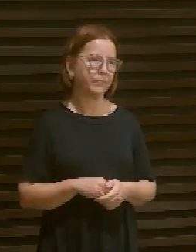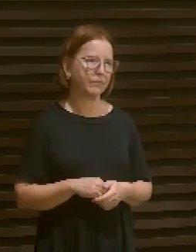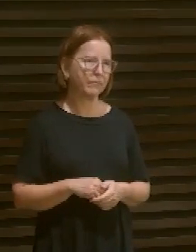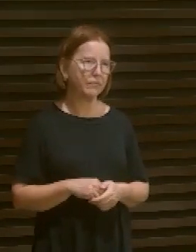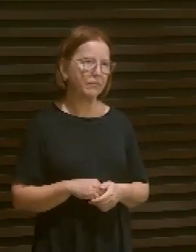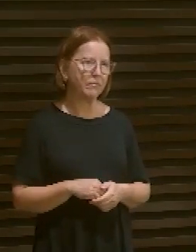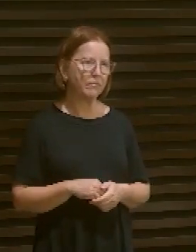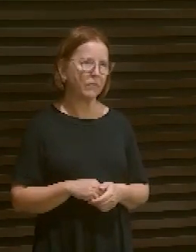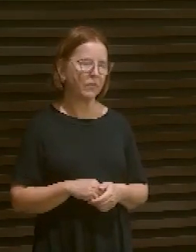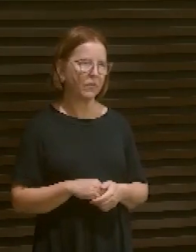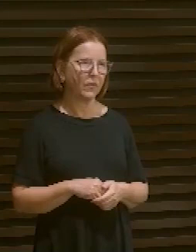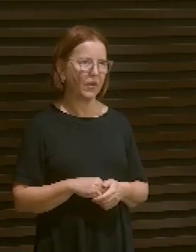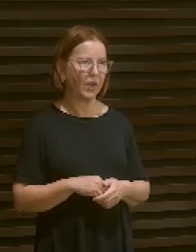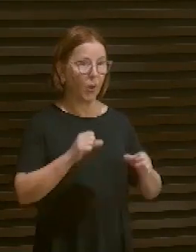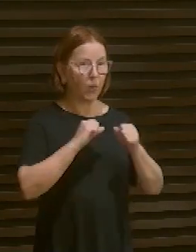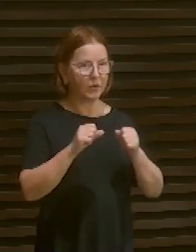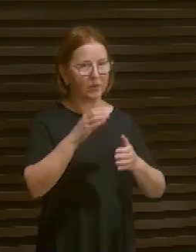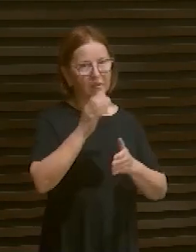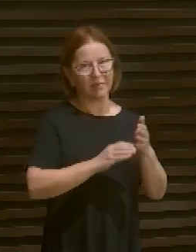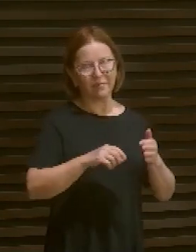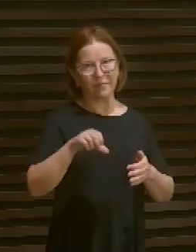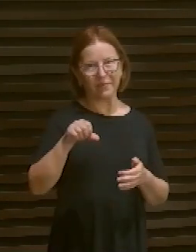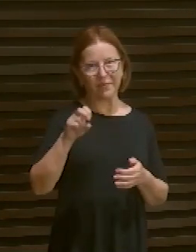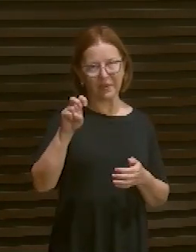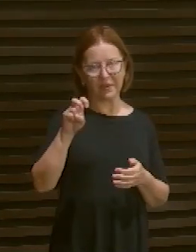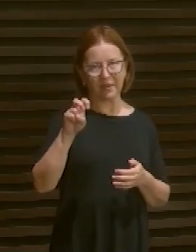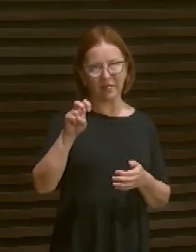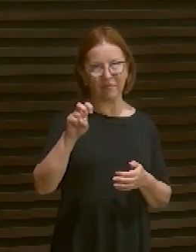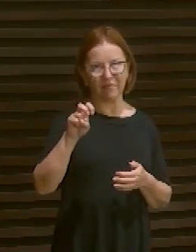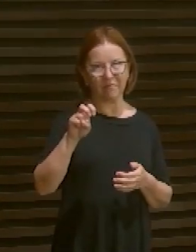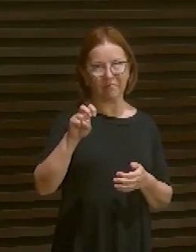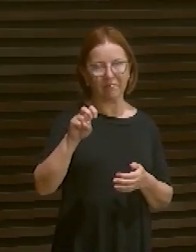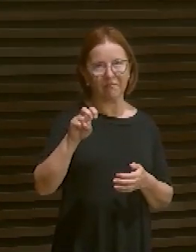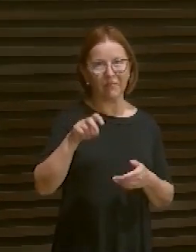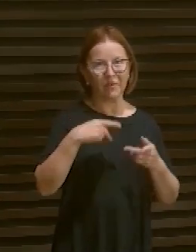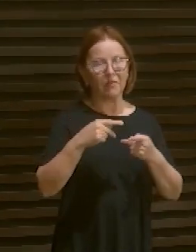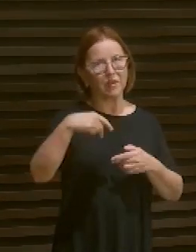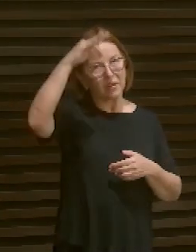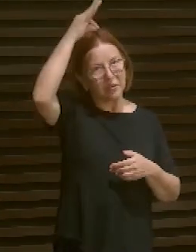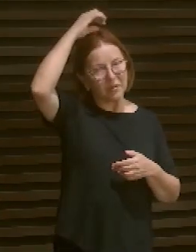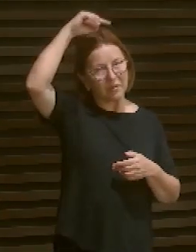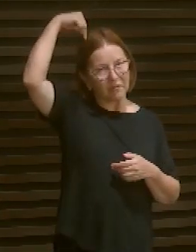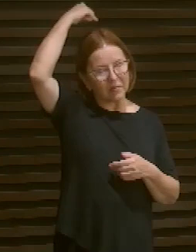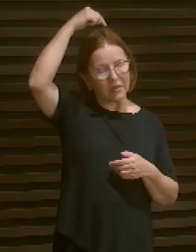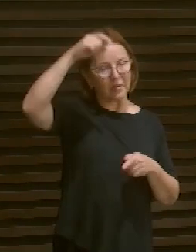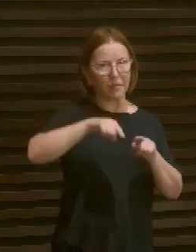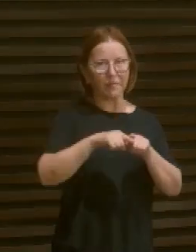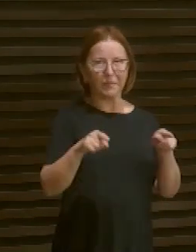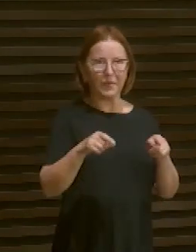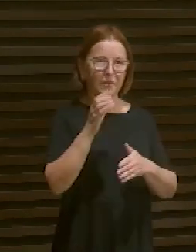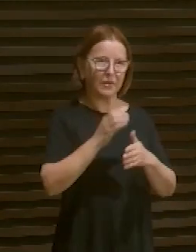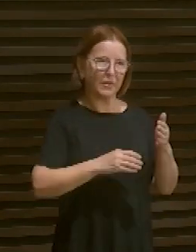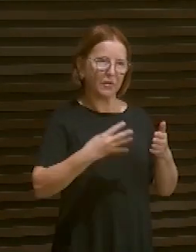A citação aqui do Salmo 95 é atribuída ao Espírito Santo. Mas no capítulo